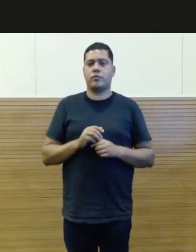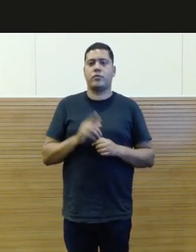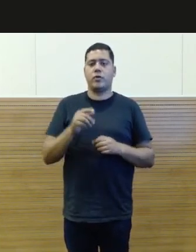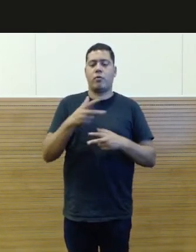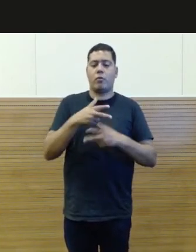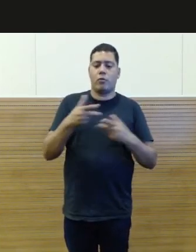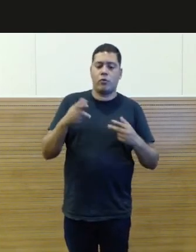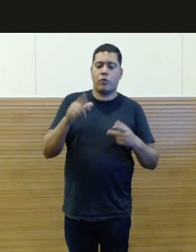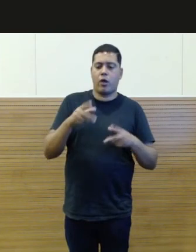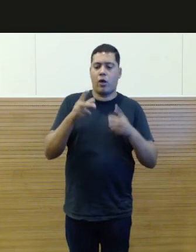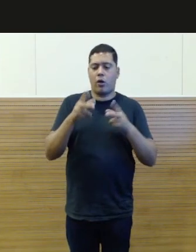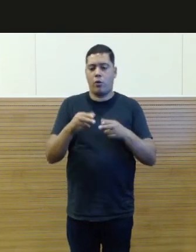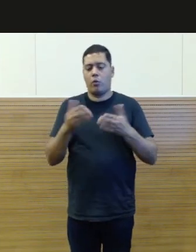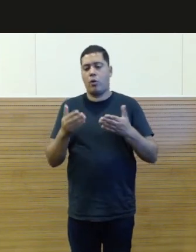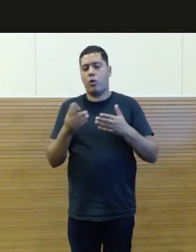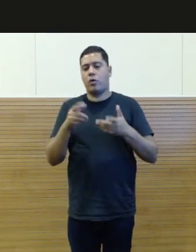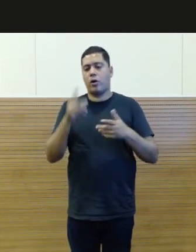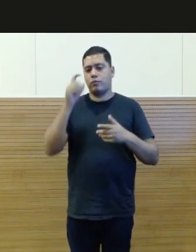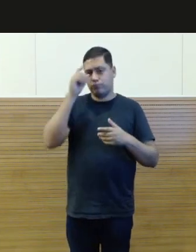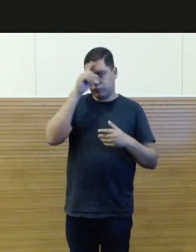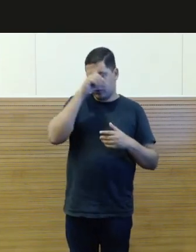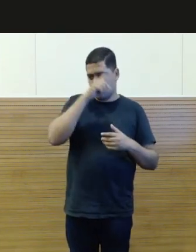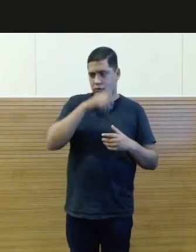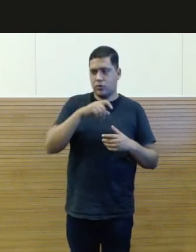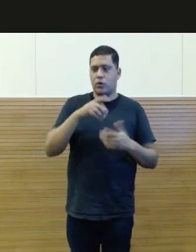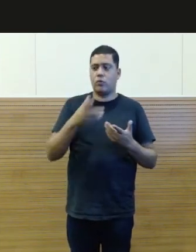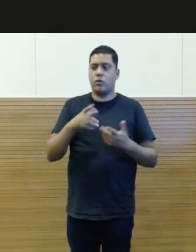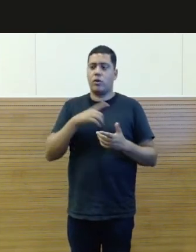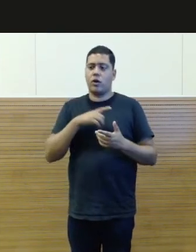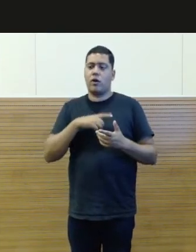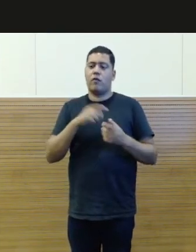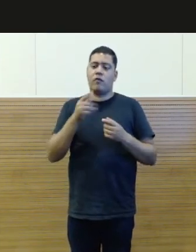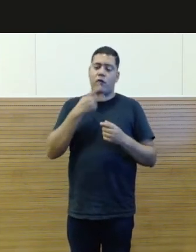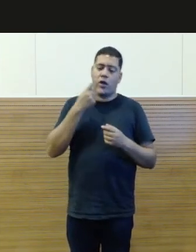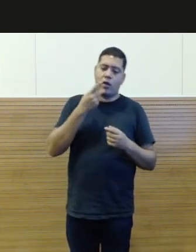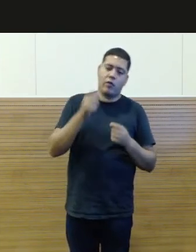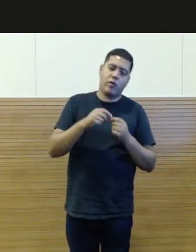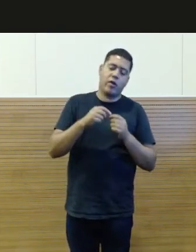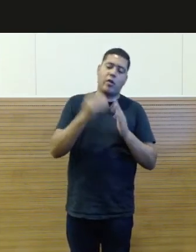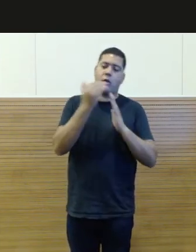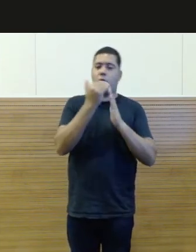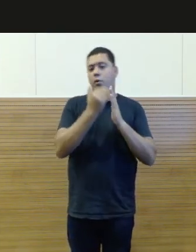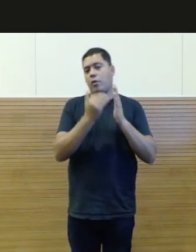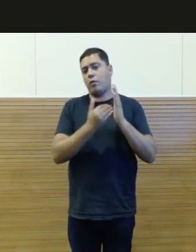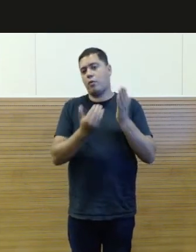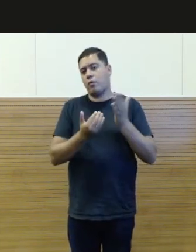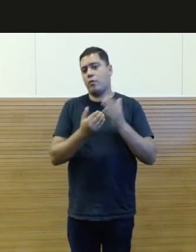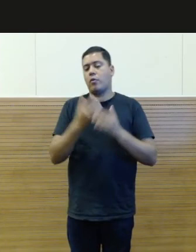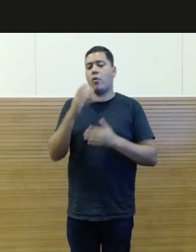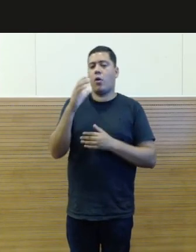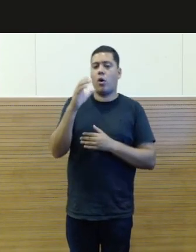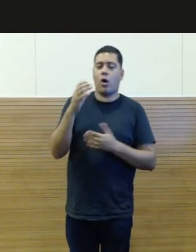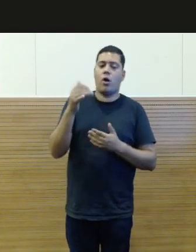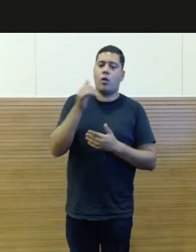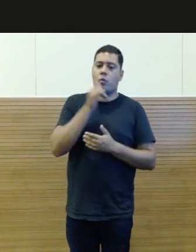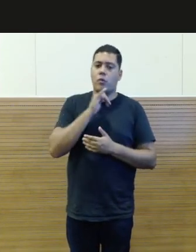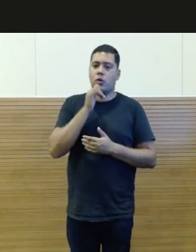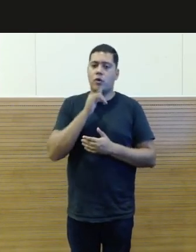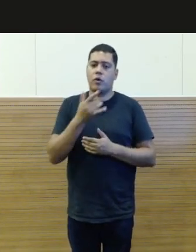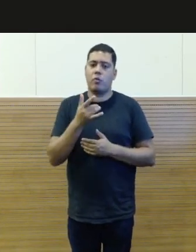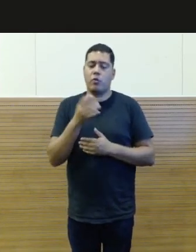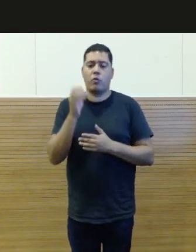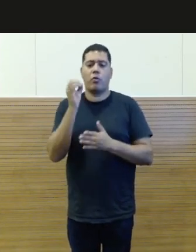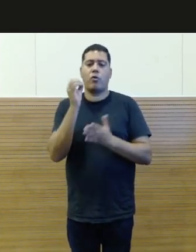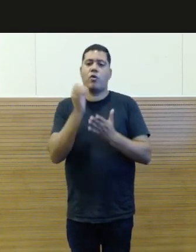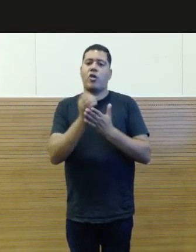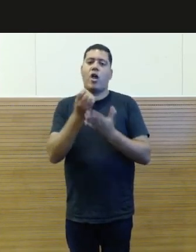produtos são muito similares, e a dificuldade, quando você está fazendo propaganda de uma Coca-Cola, por exemplo, aqui, zero